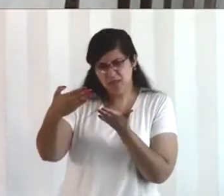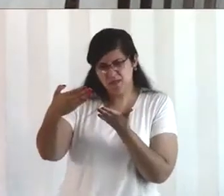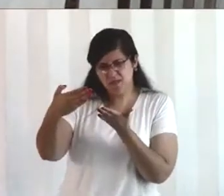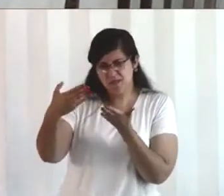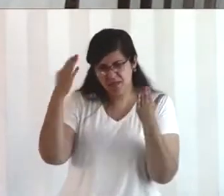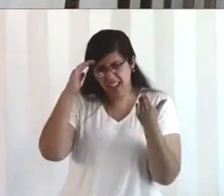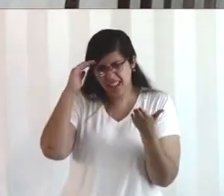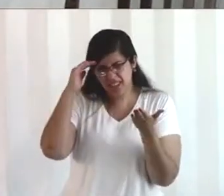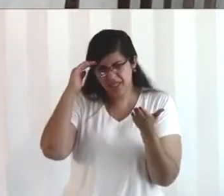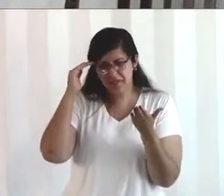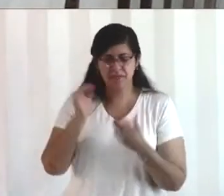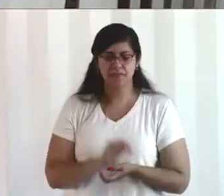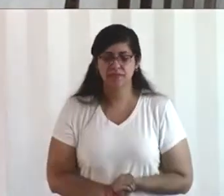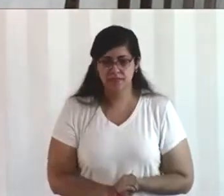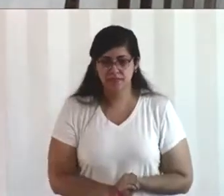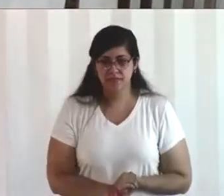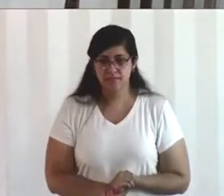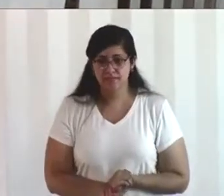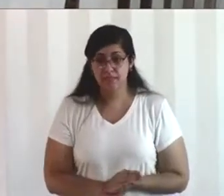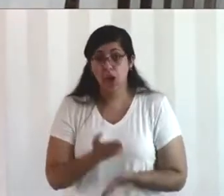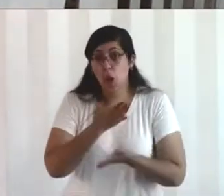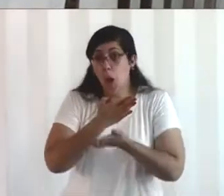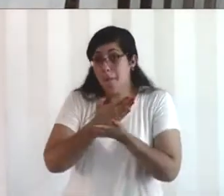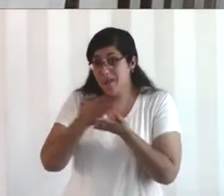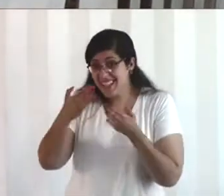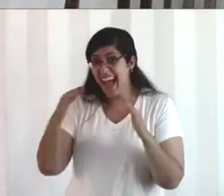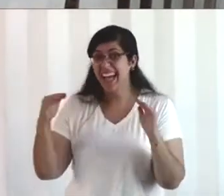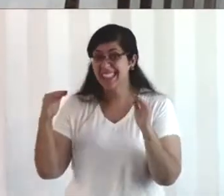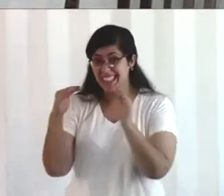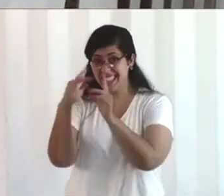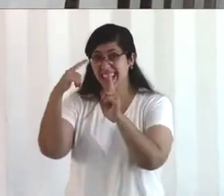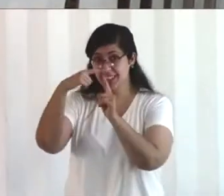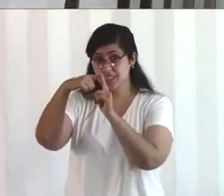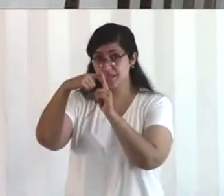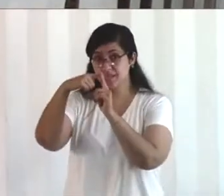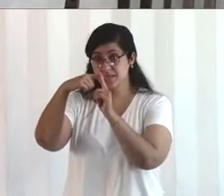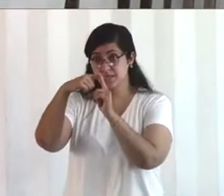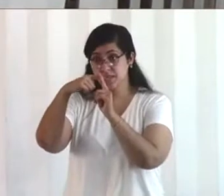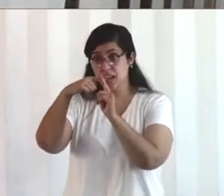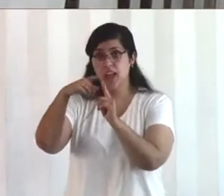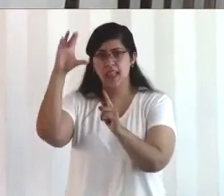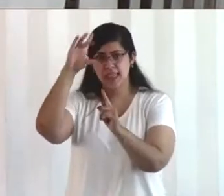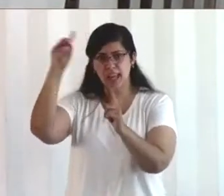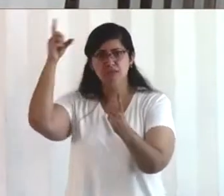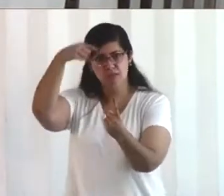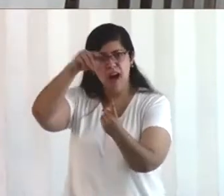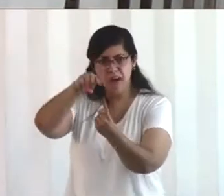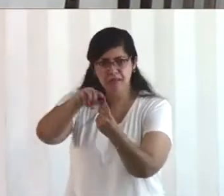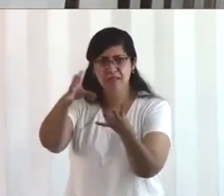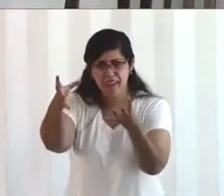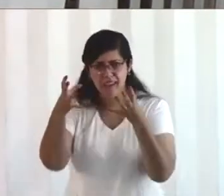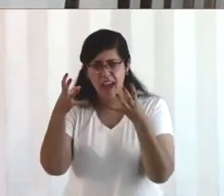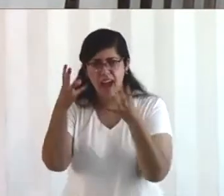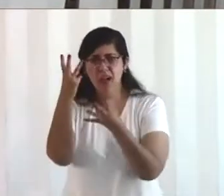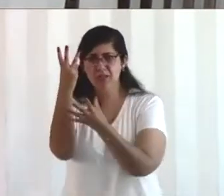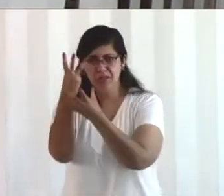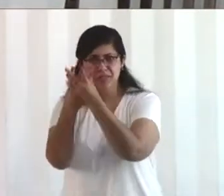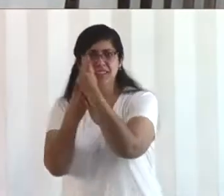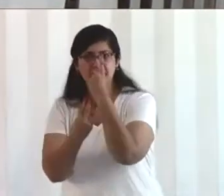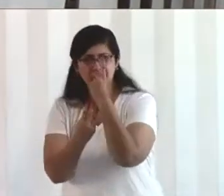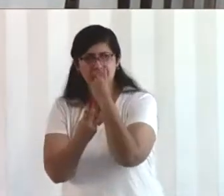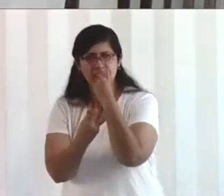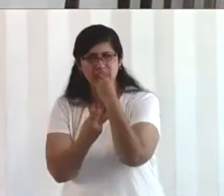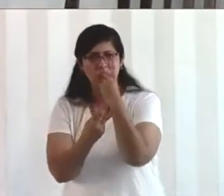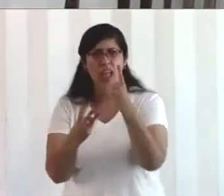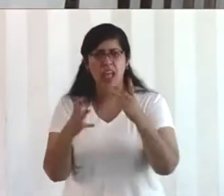Plantar igrejas é a meta de Deus, nunca mudou. É o plano da Trindade, Pai, Filho e Espírito Santo